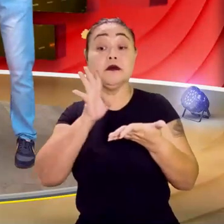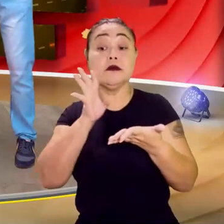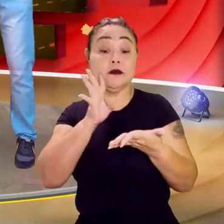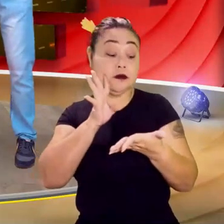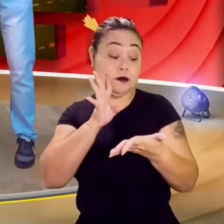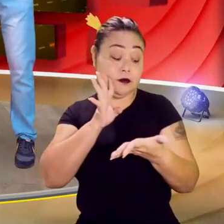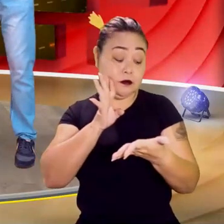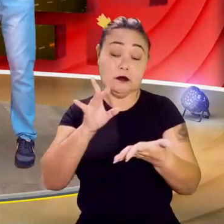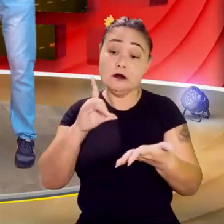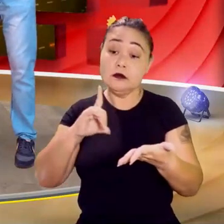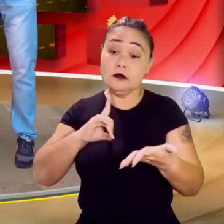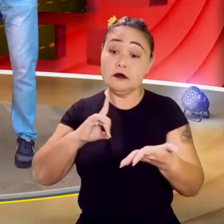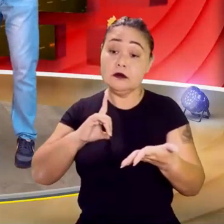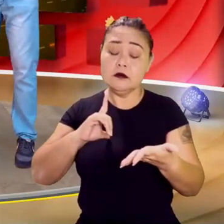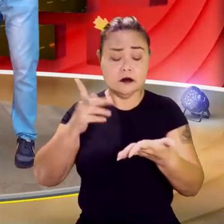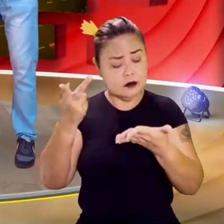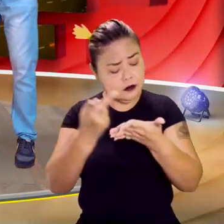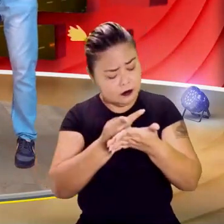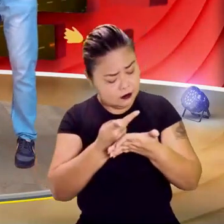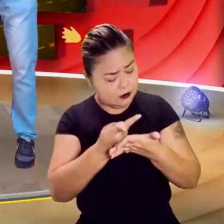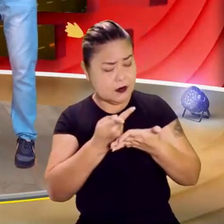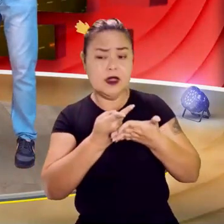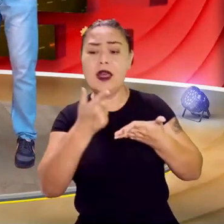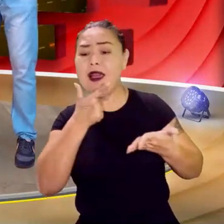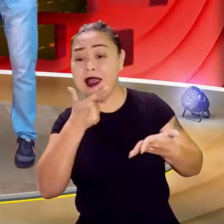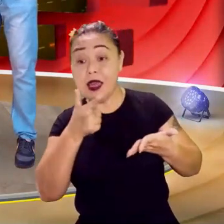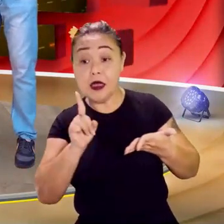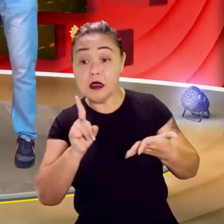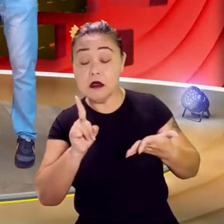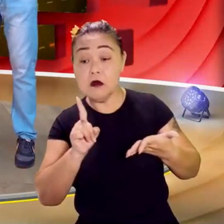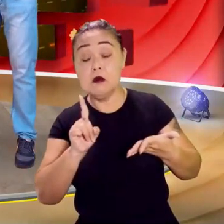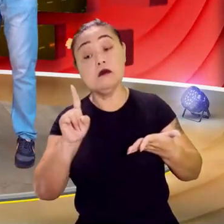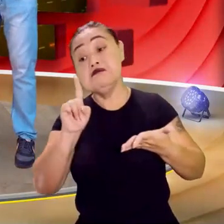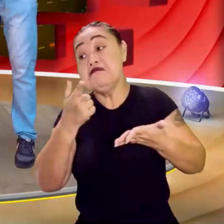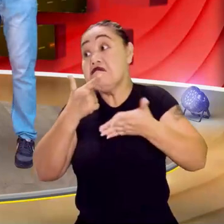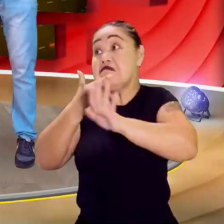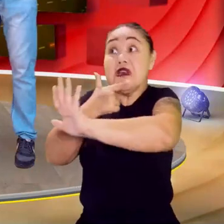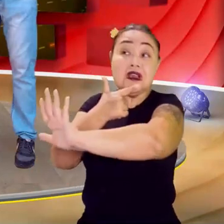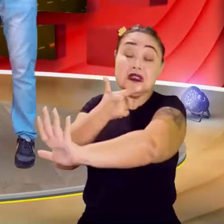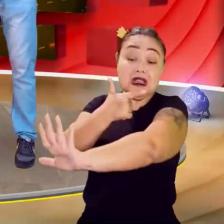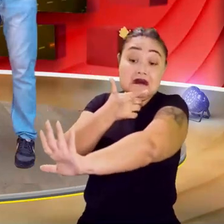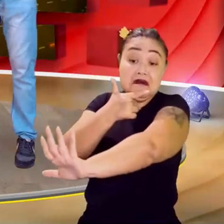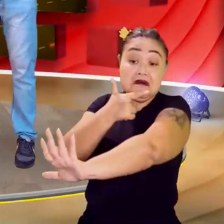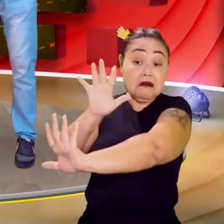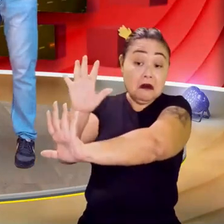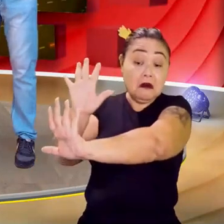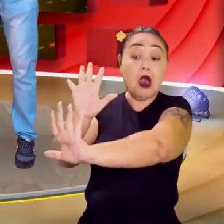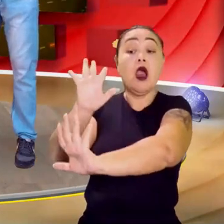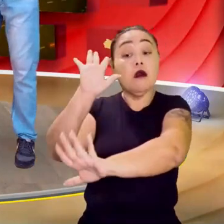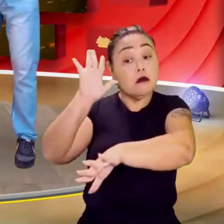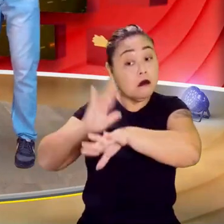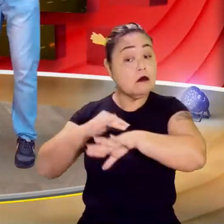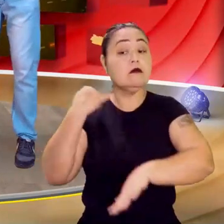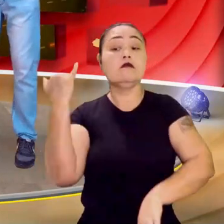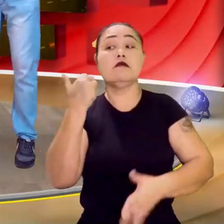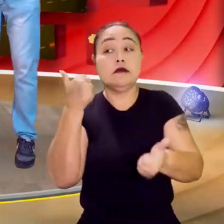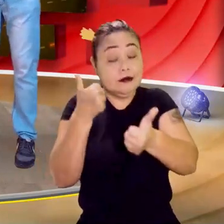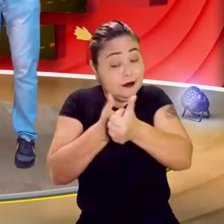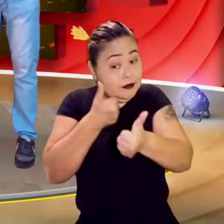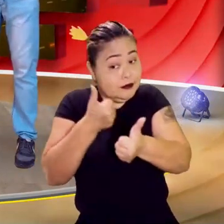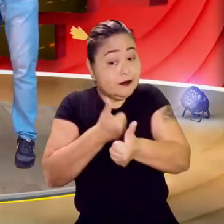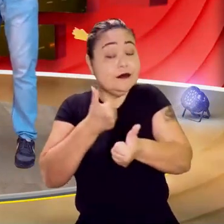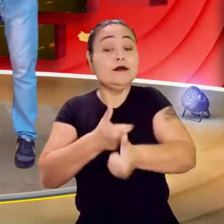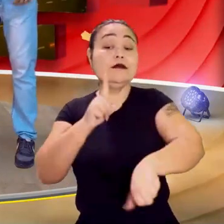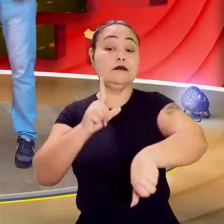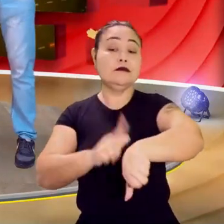legal. Você, eu errei, vão ficar rindo. Uai, deixa rir. O importante é tentar. Uma